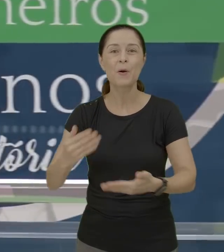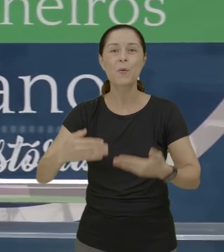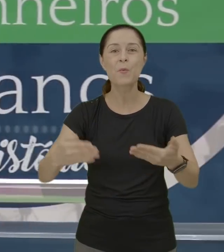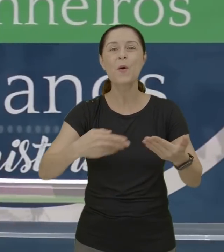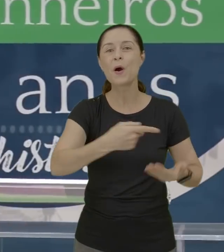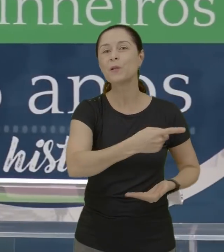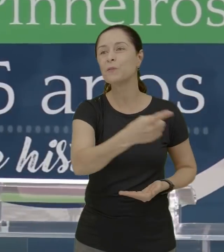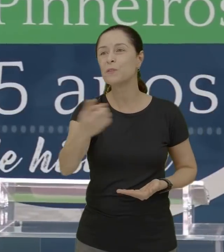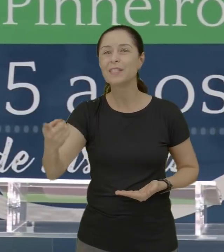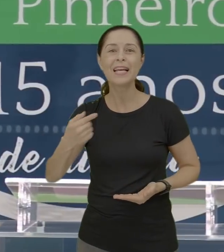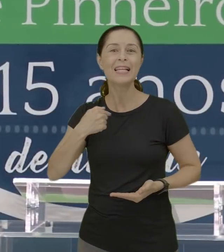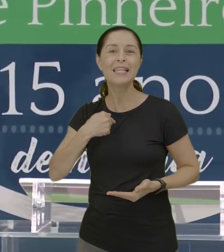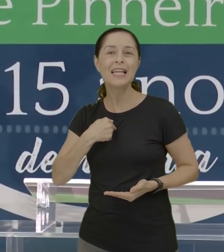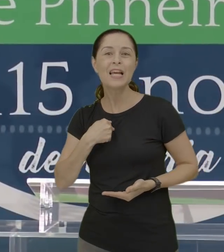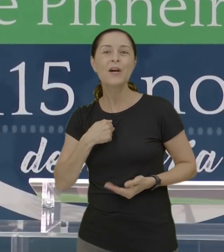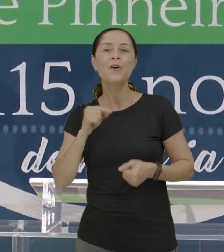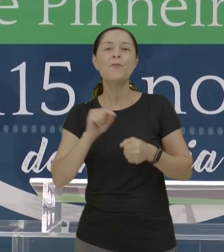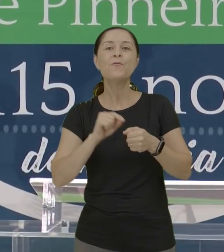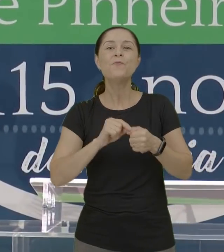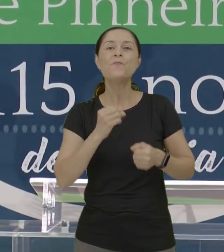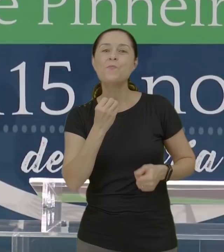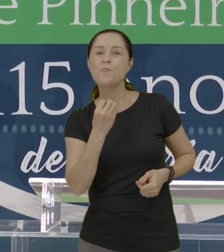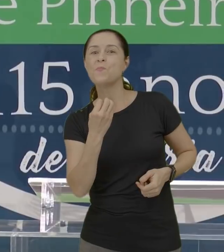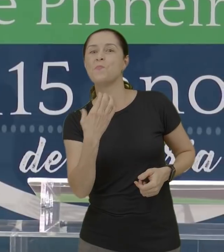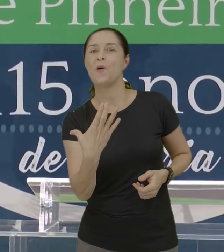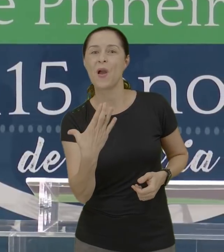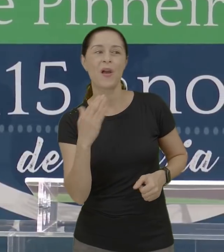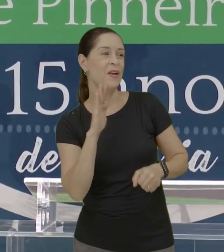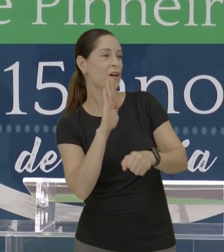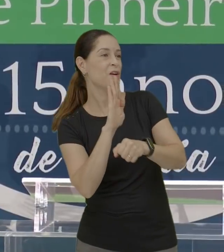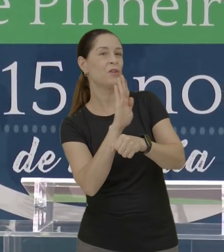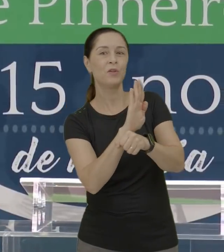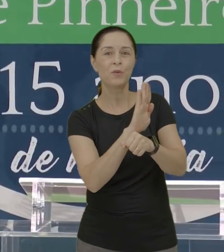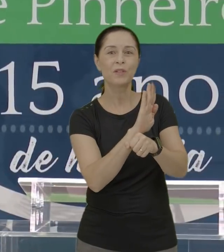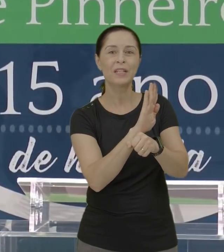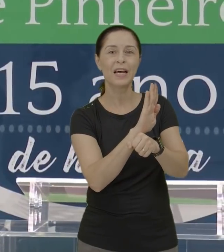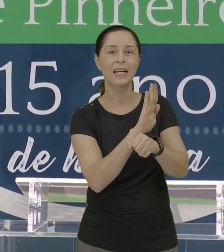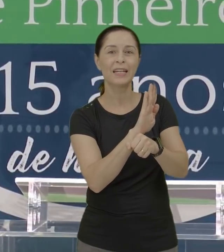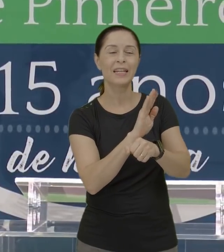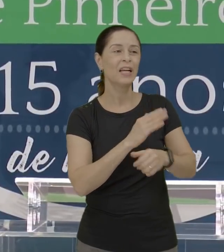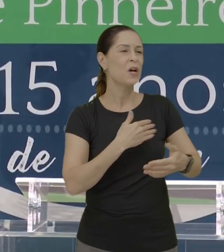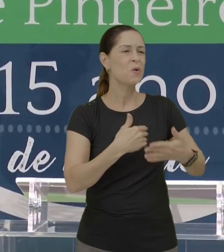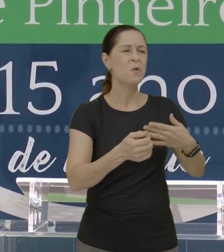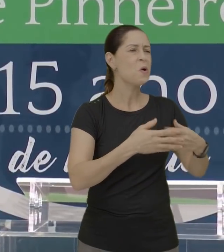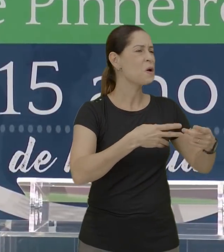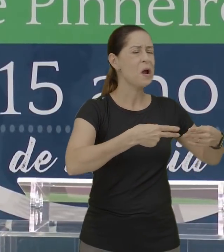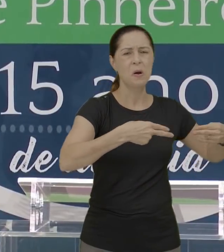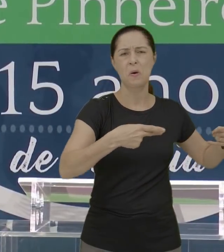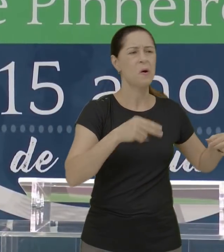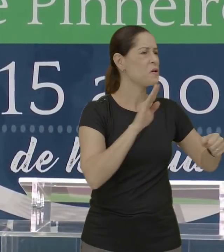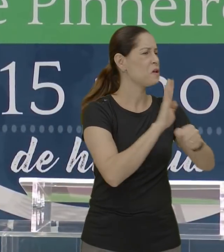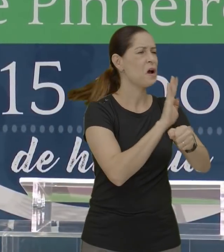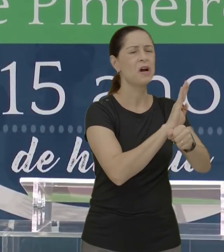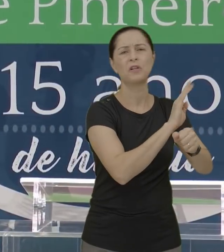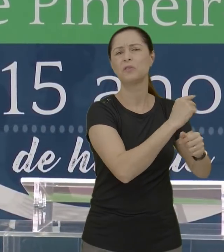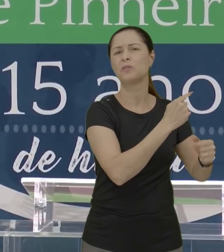você faz o bem, quando você serve ao seu irmão, quando você ajuda e socorre o seu irmão. Olha que coisa